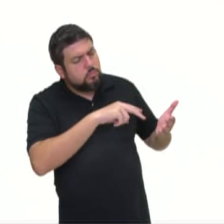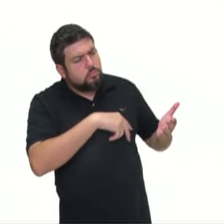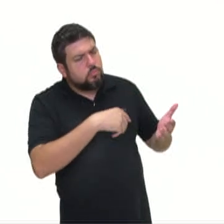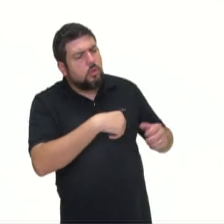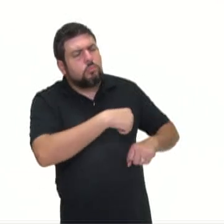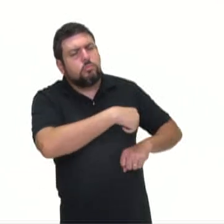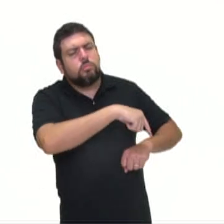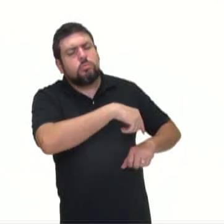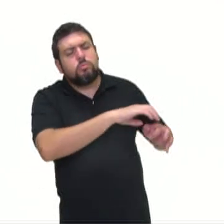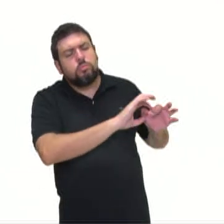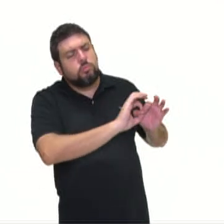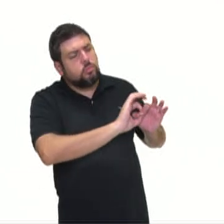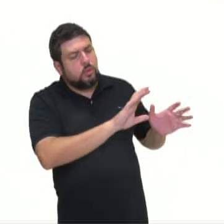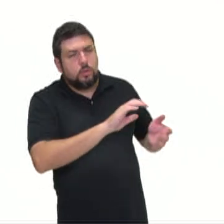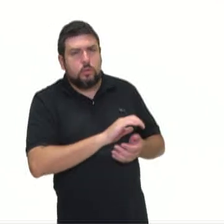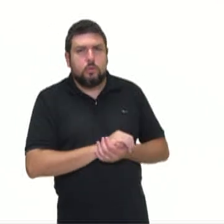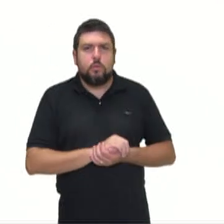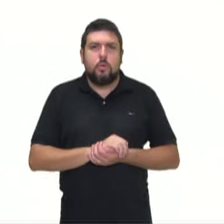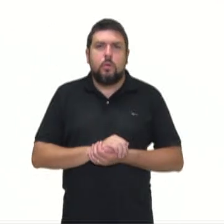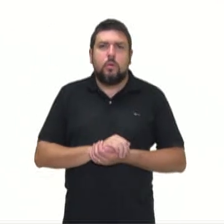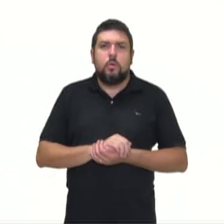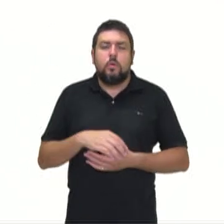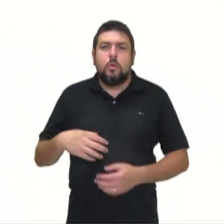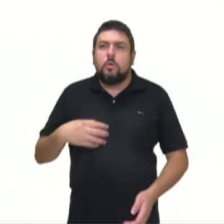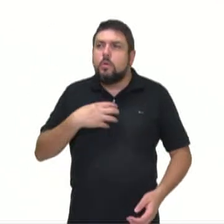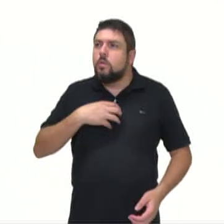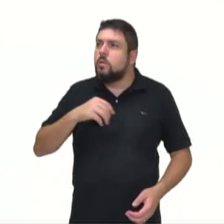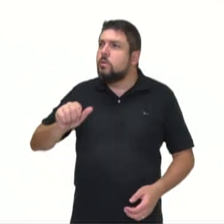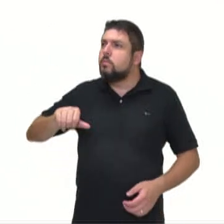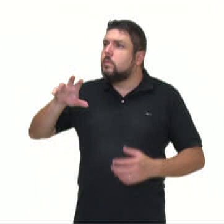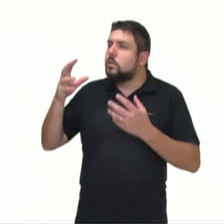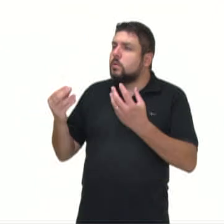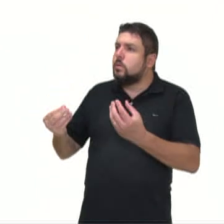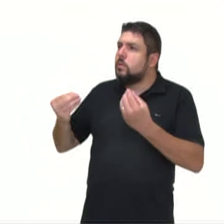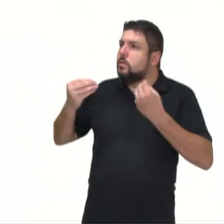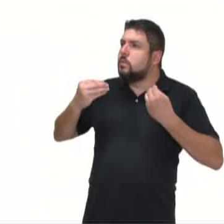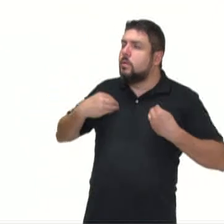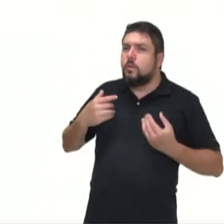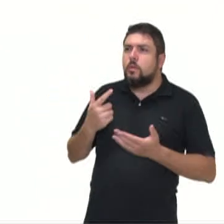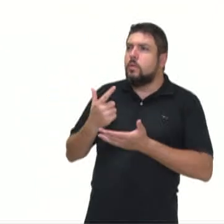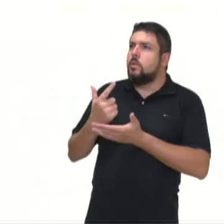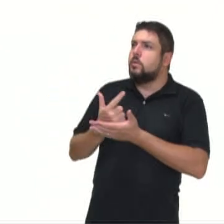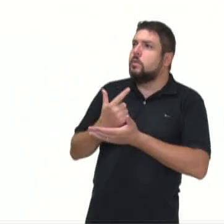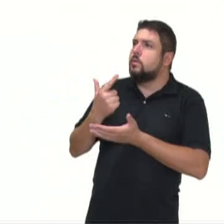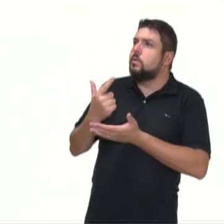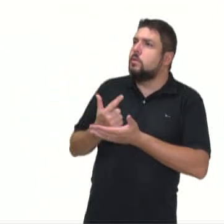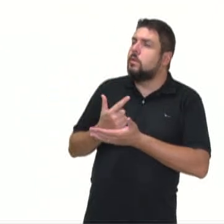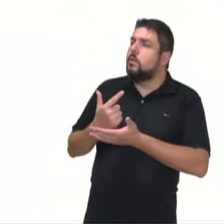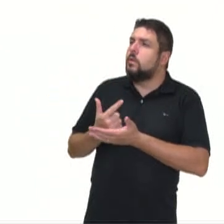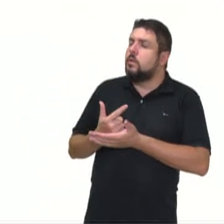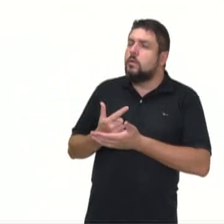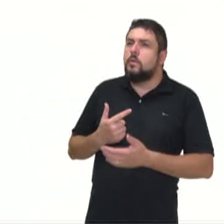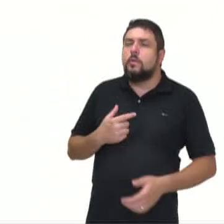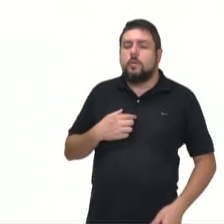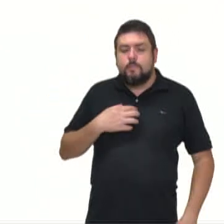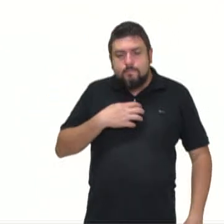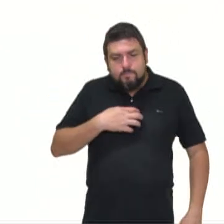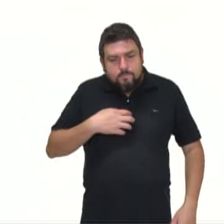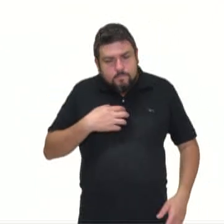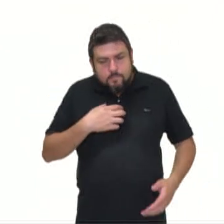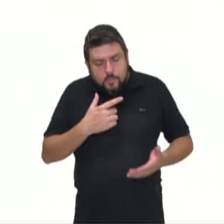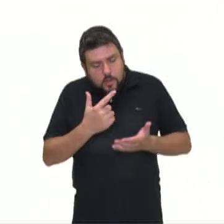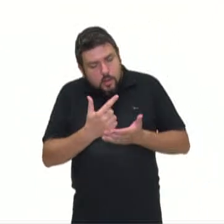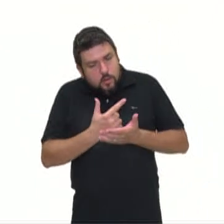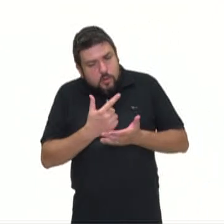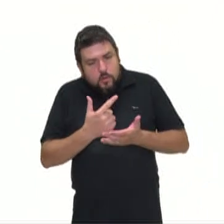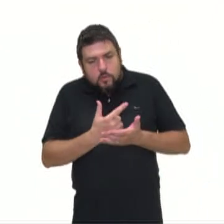Valia mais do que me dar o livro pelo tempo que eu quisesse. É tudo que uma pessoa, grande ou pequena, pode ter